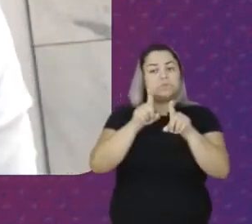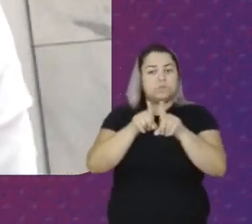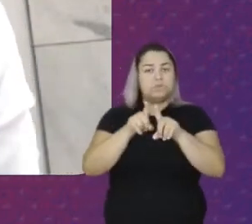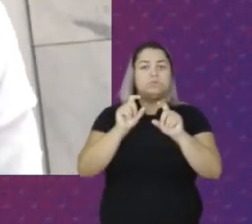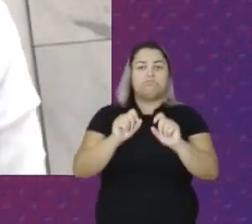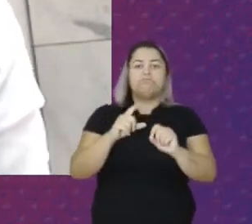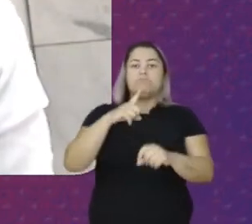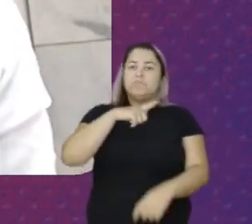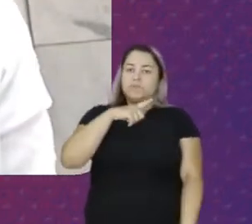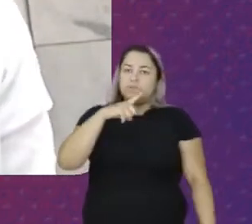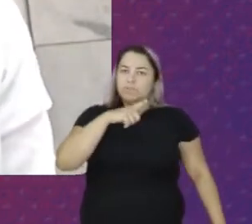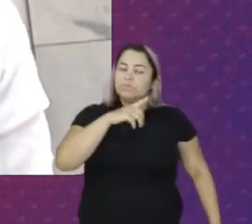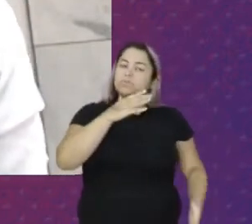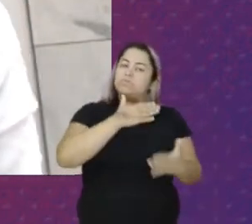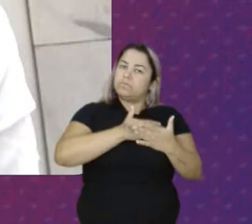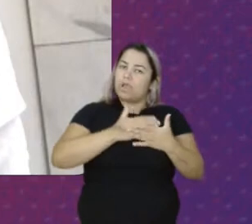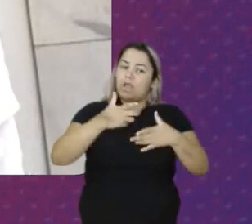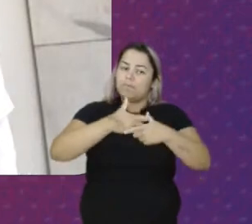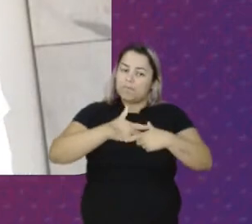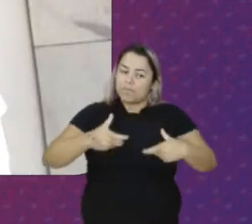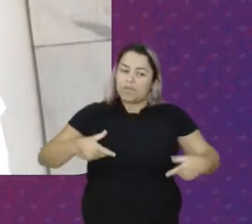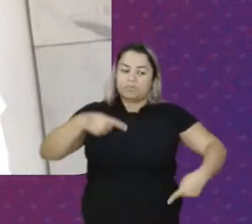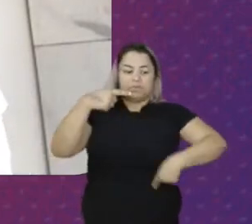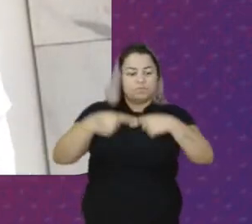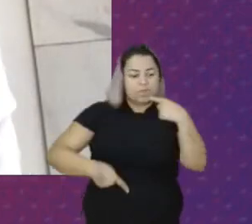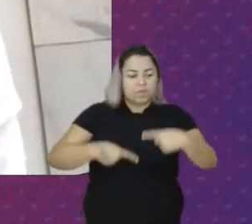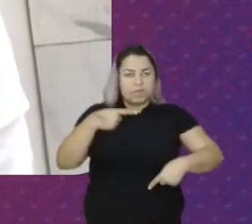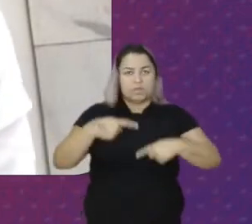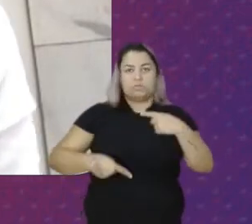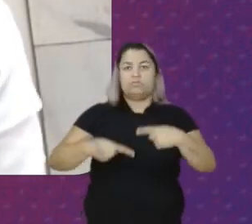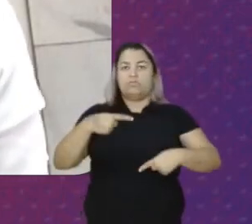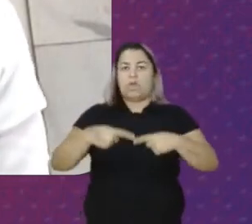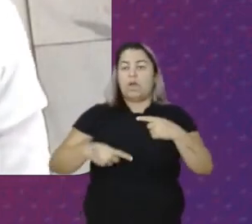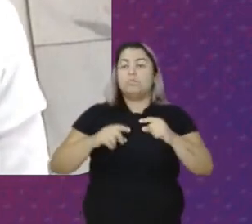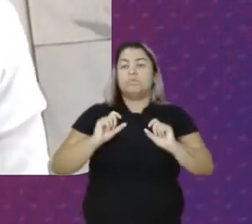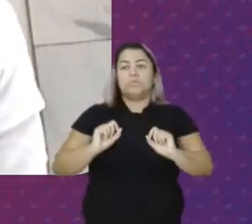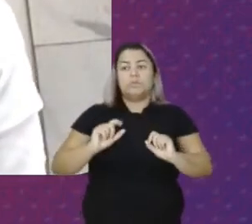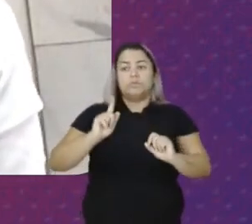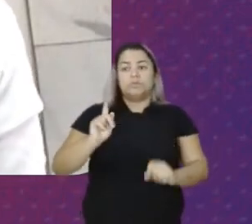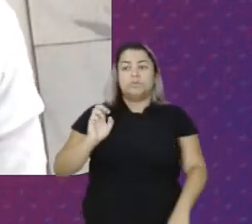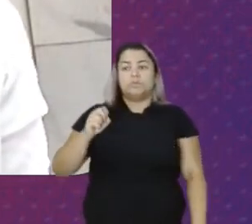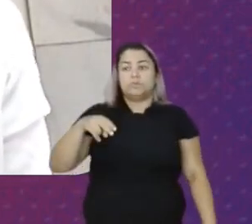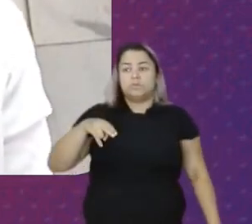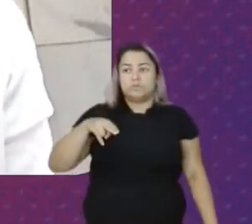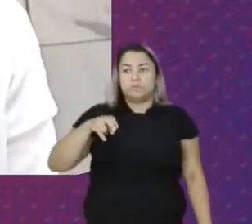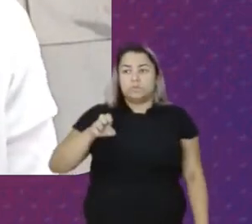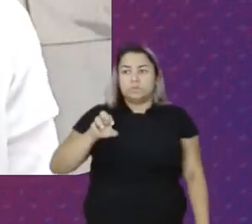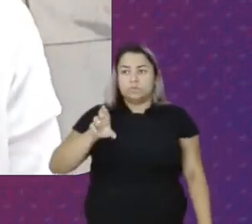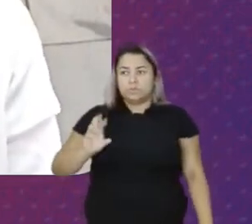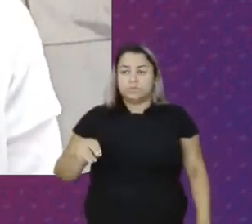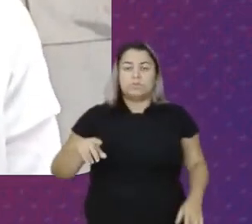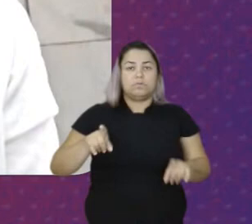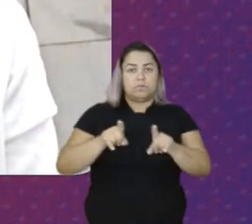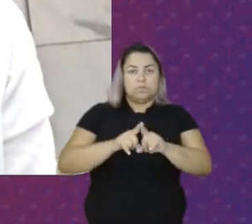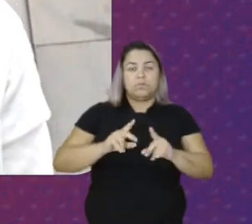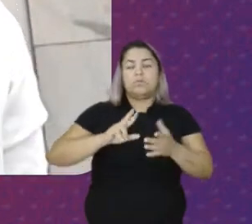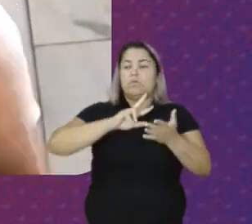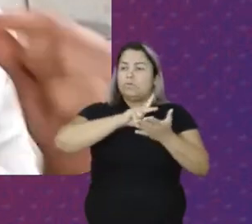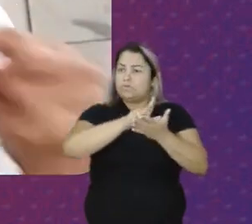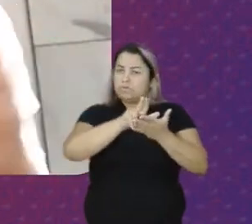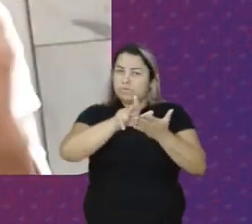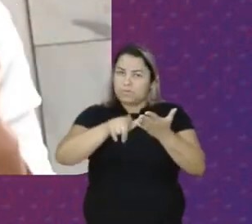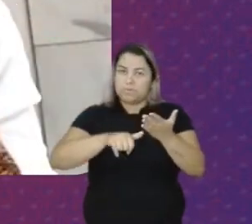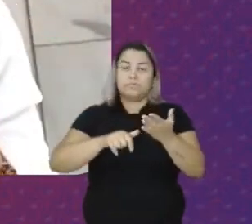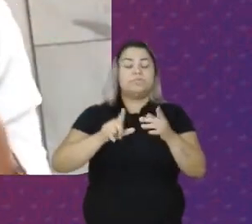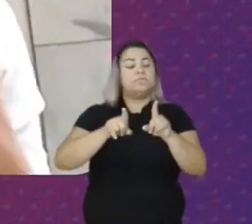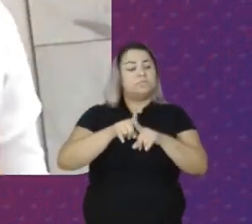que começar a ampliar o debate sobre violência política de gênero. As saídas, né, para isso são várias, mas a